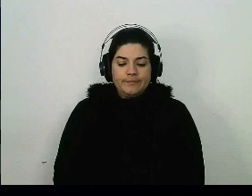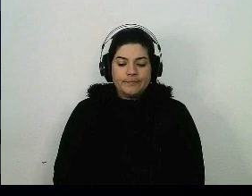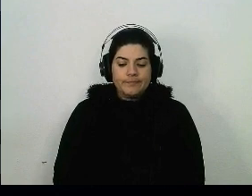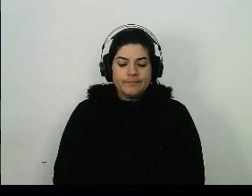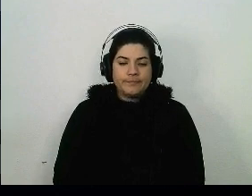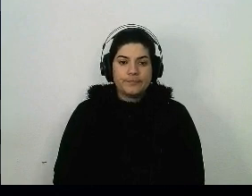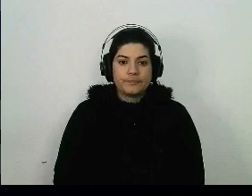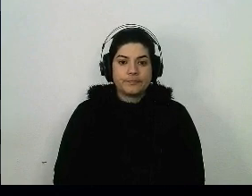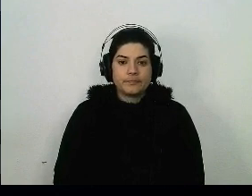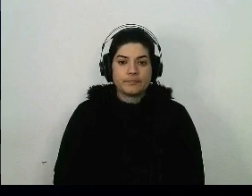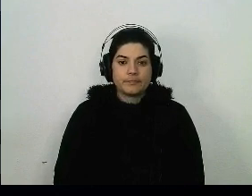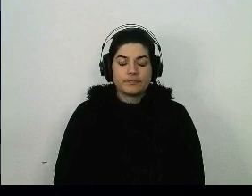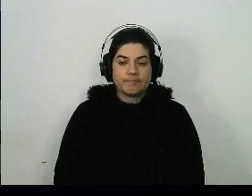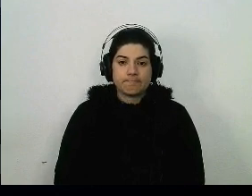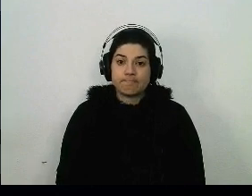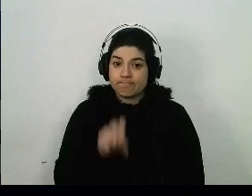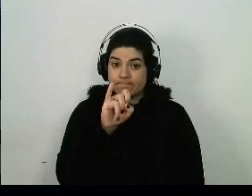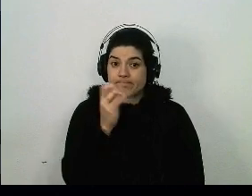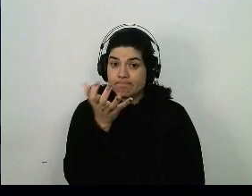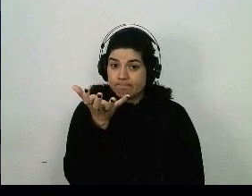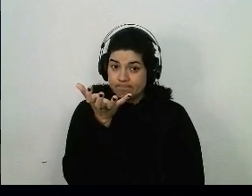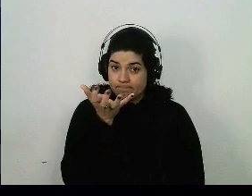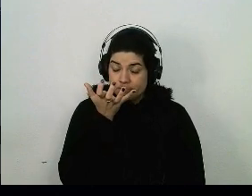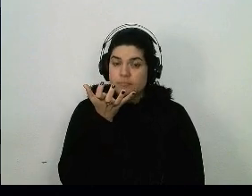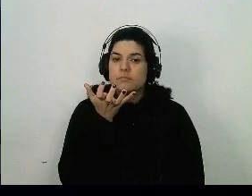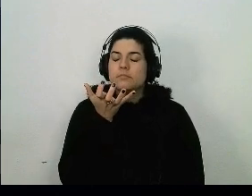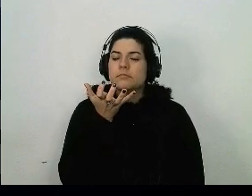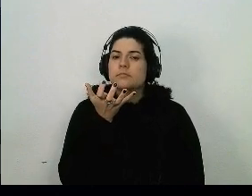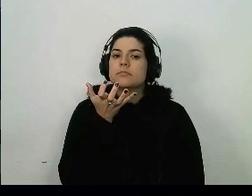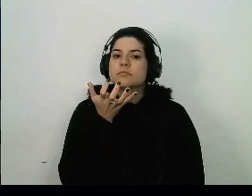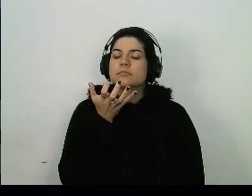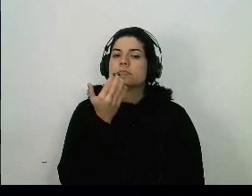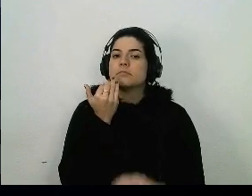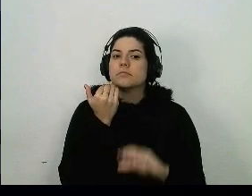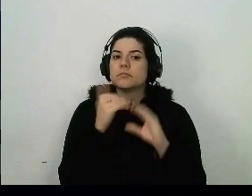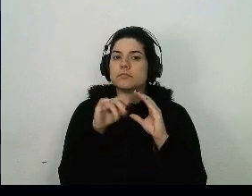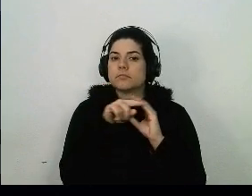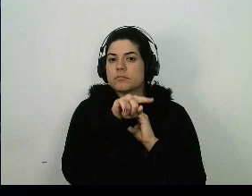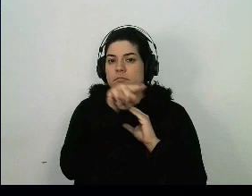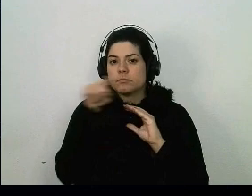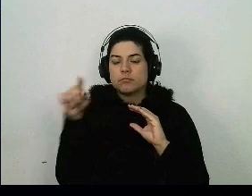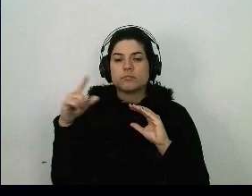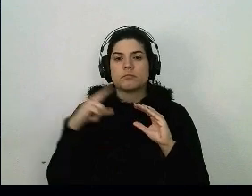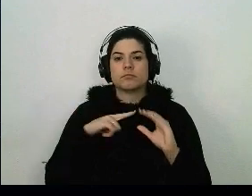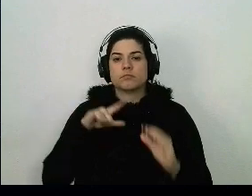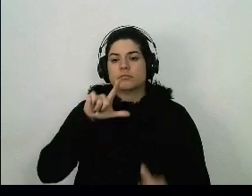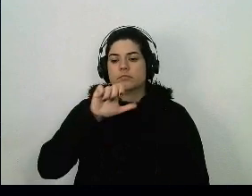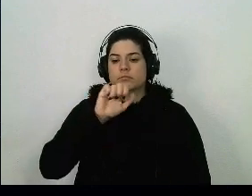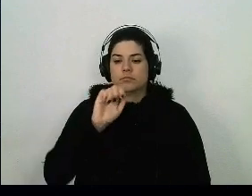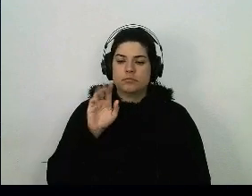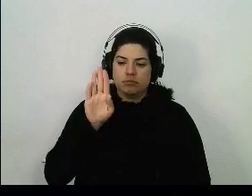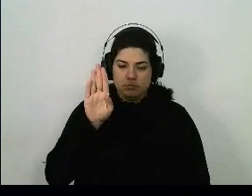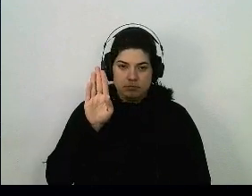Quem quiser, eu vou passar para vocês o lab específico.